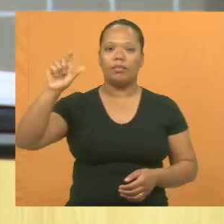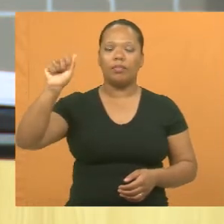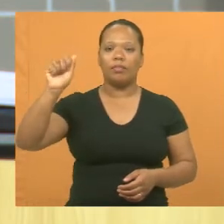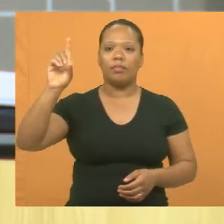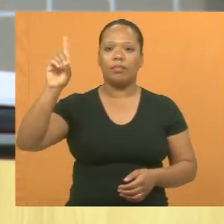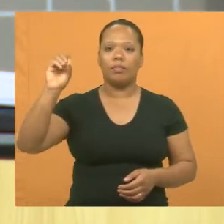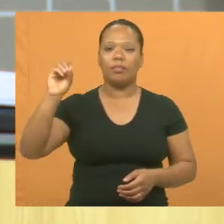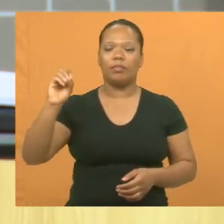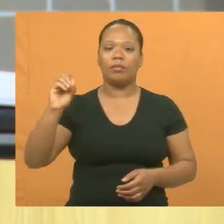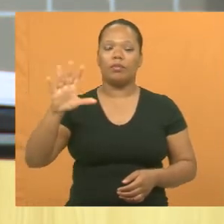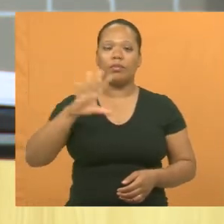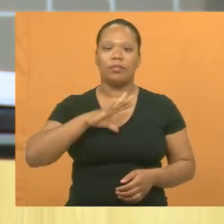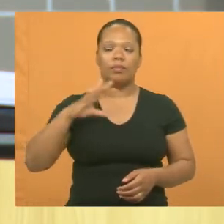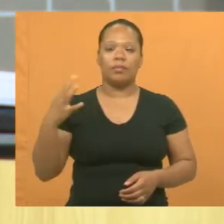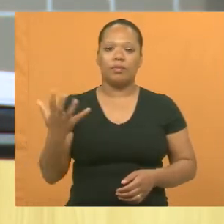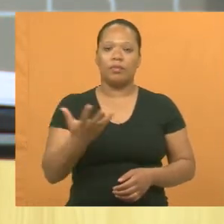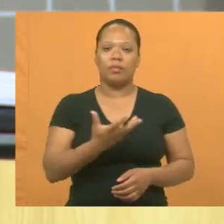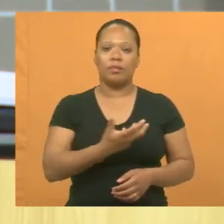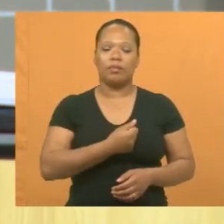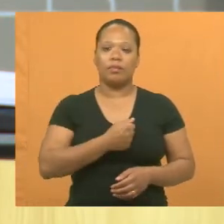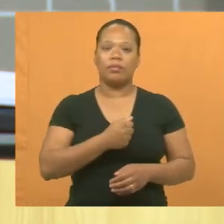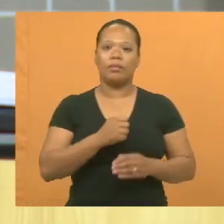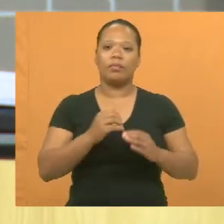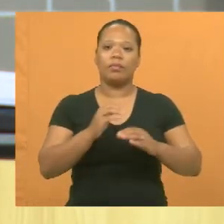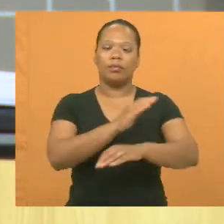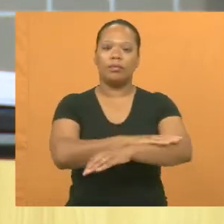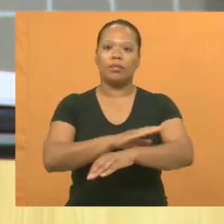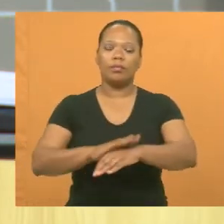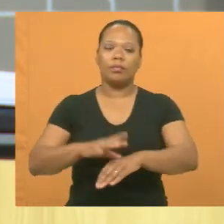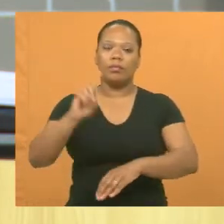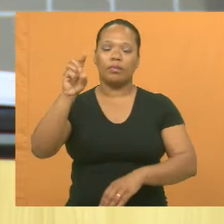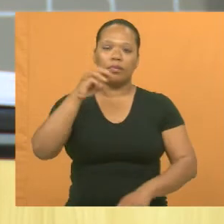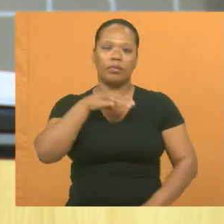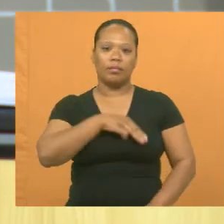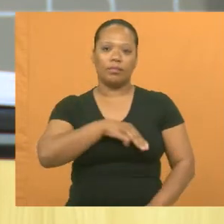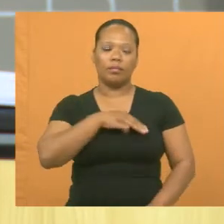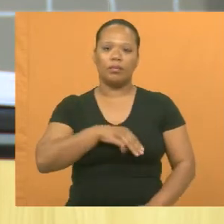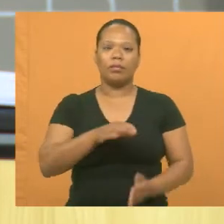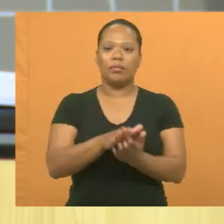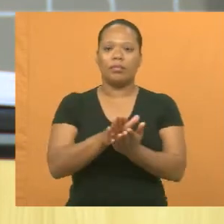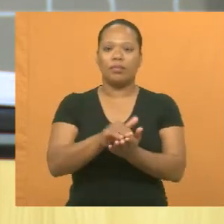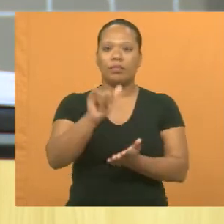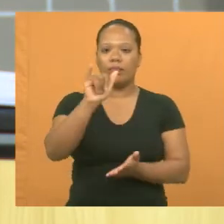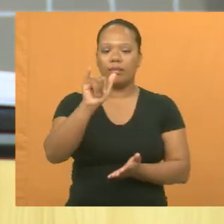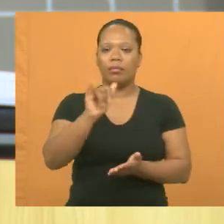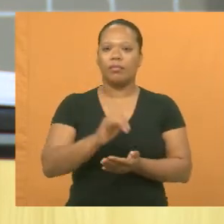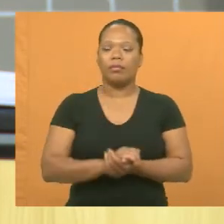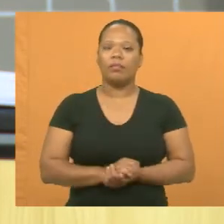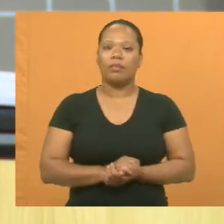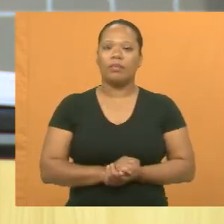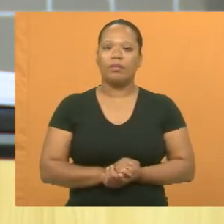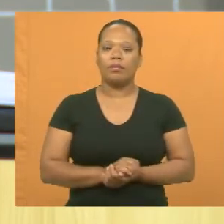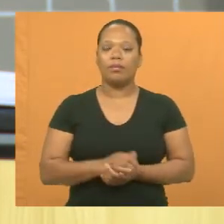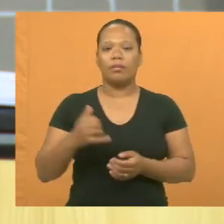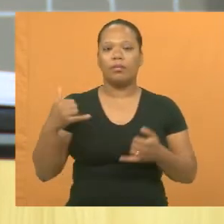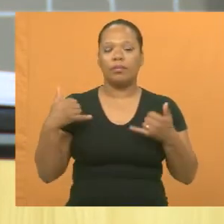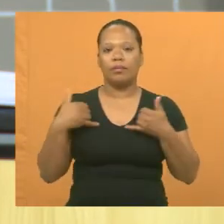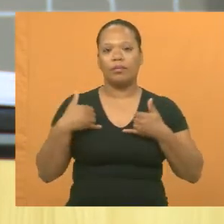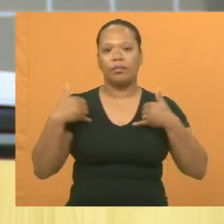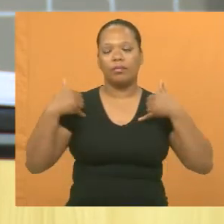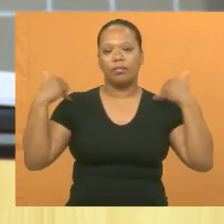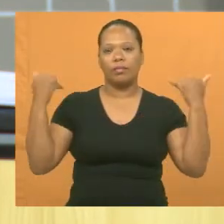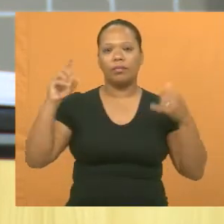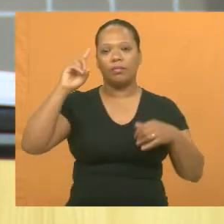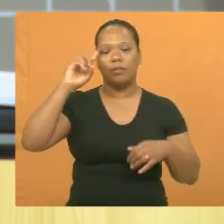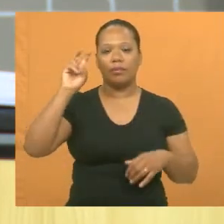do bairro Cidade Salvador, filiada à Igreja Evangélica Assembleia de Deus Ministério de Madureira, em Jacareí, pelo transcurso do seu aniversário